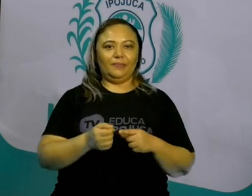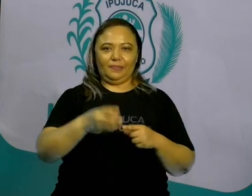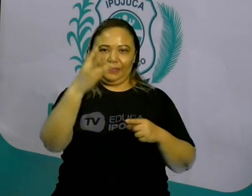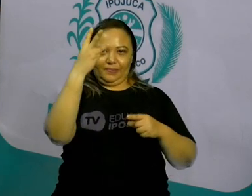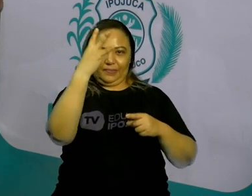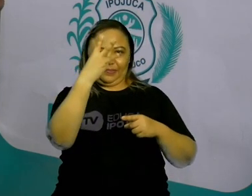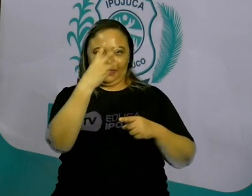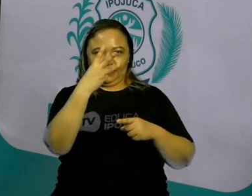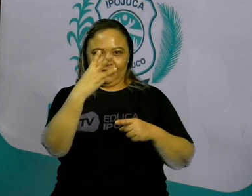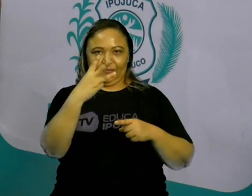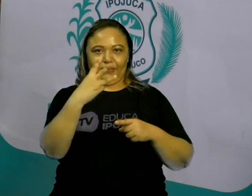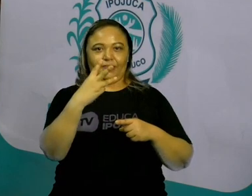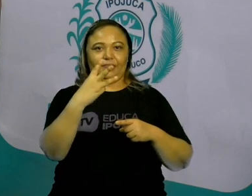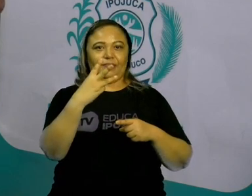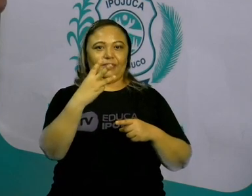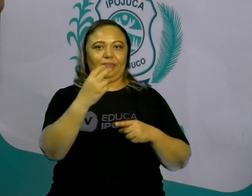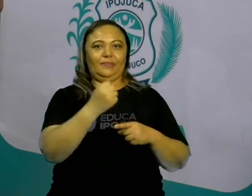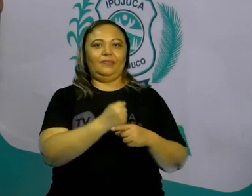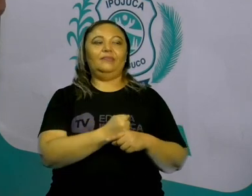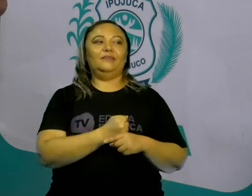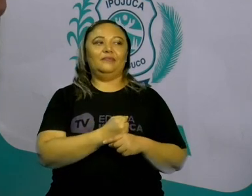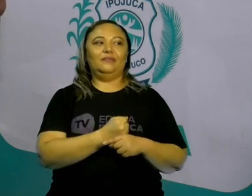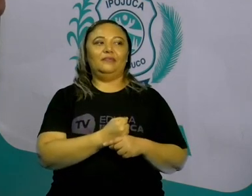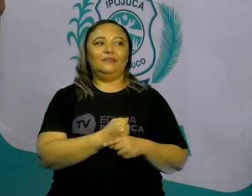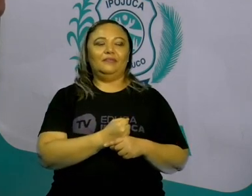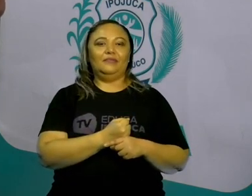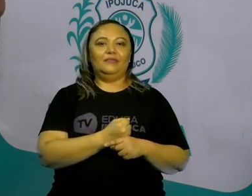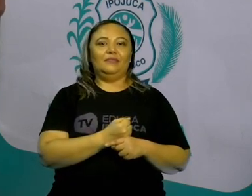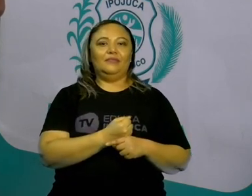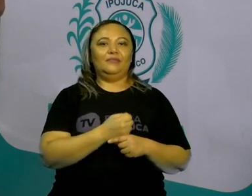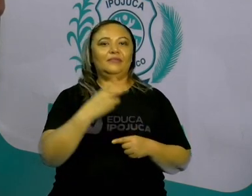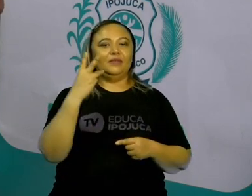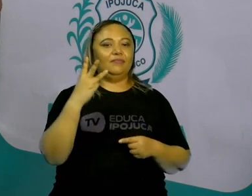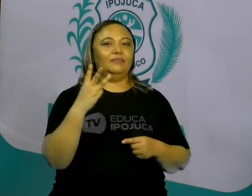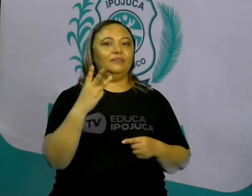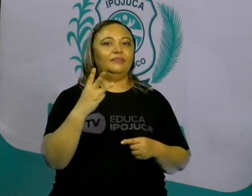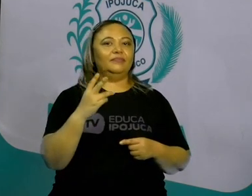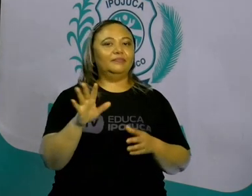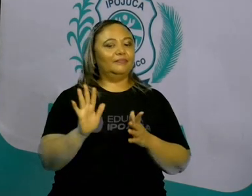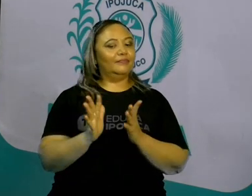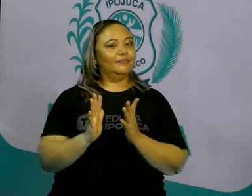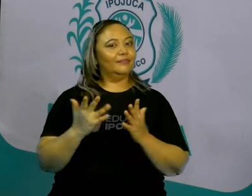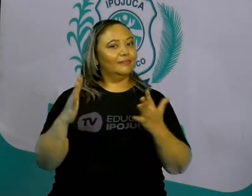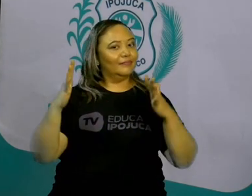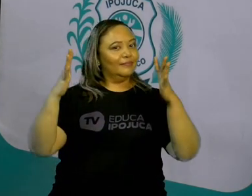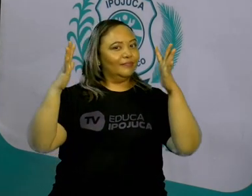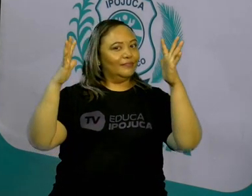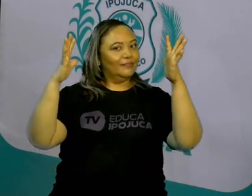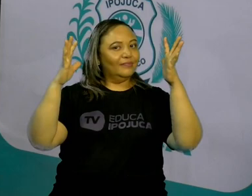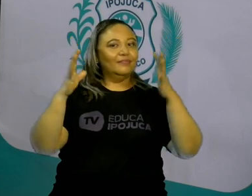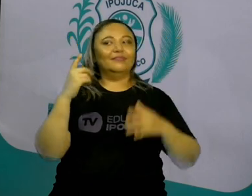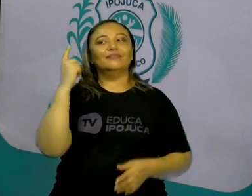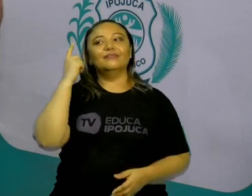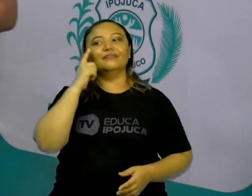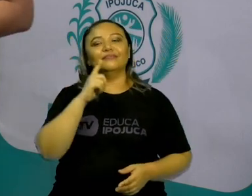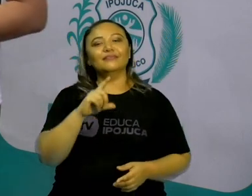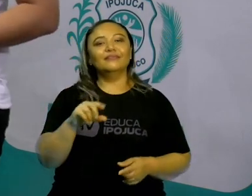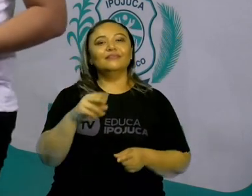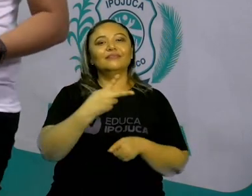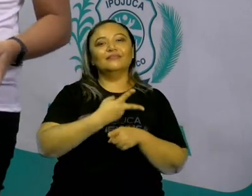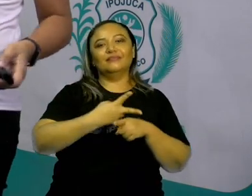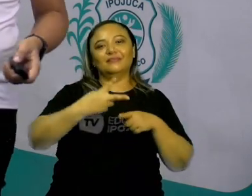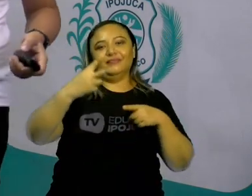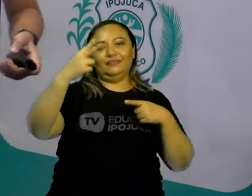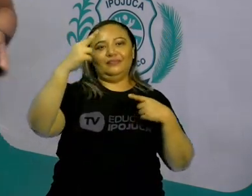Número 3? No número da sorte também. Será que vai dar certo? Parabéns, Julieta. Julieta ganhou a